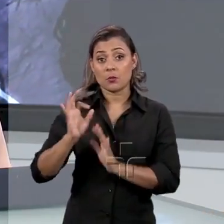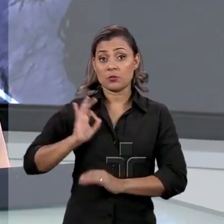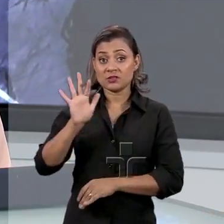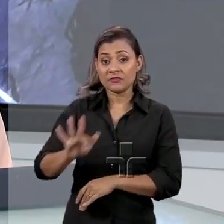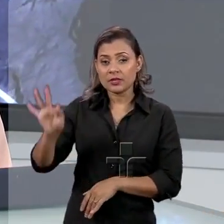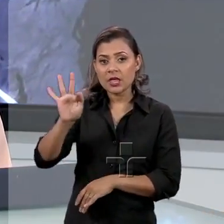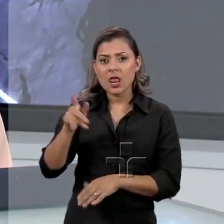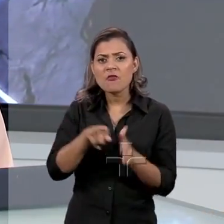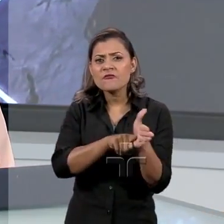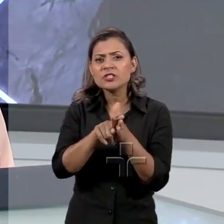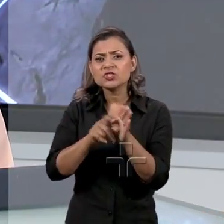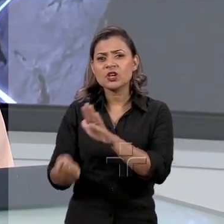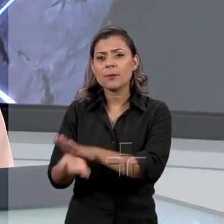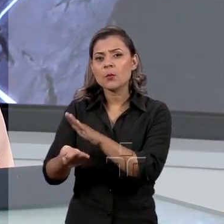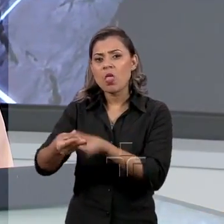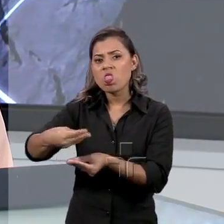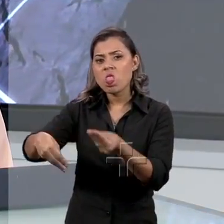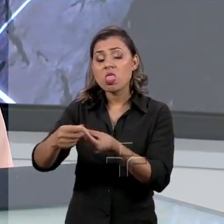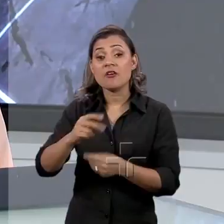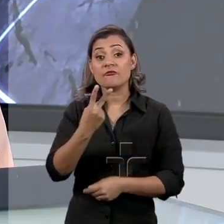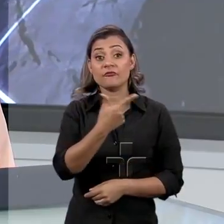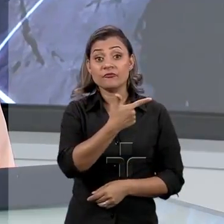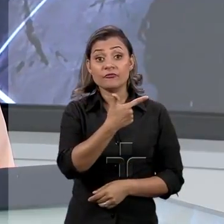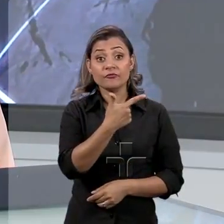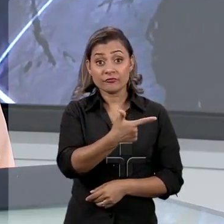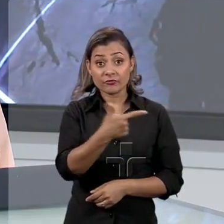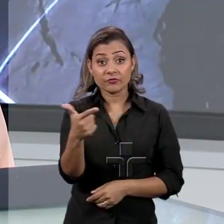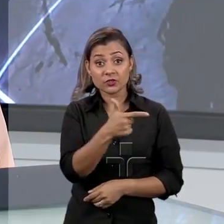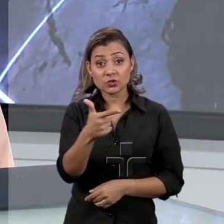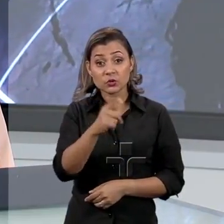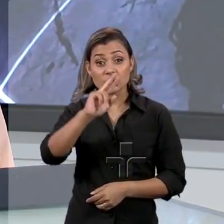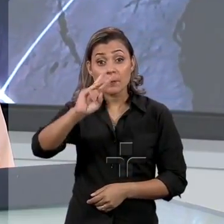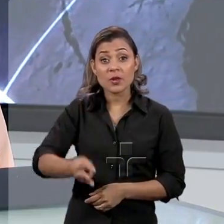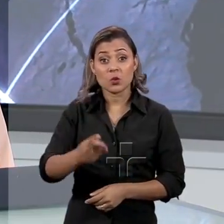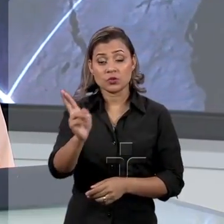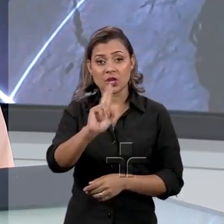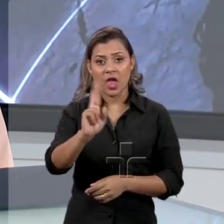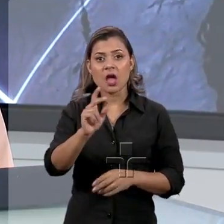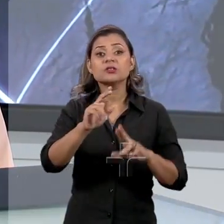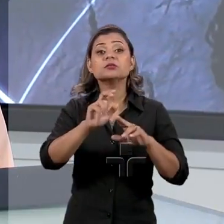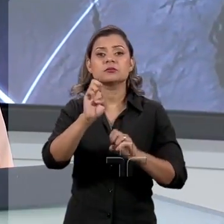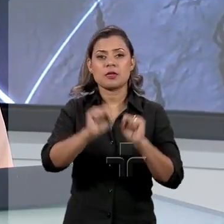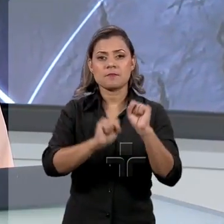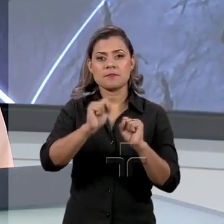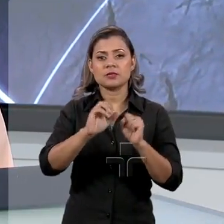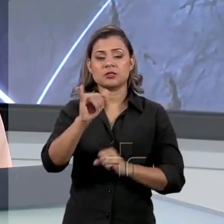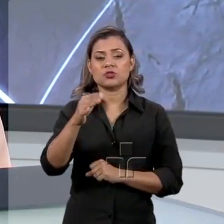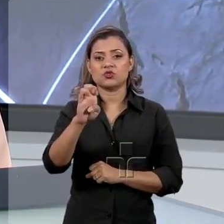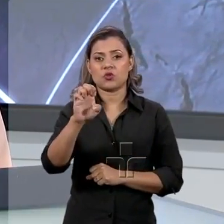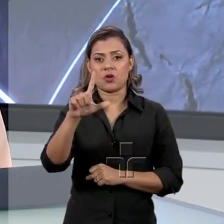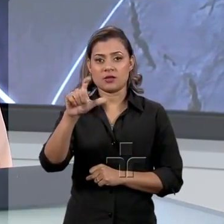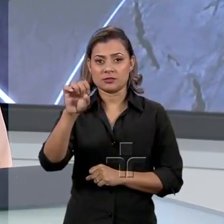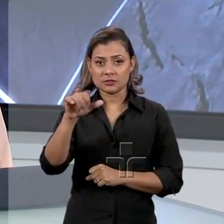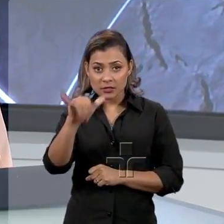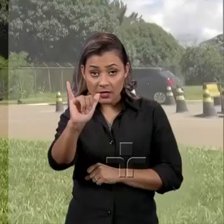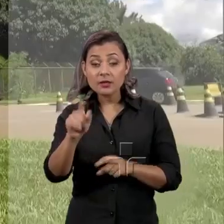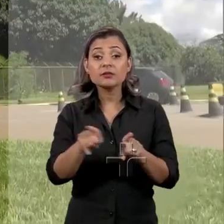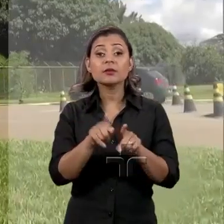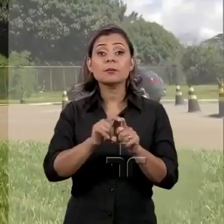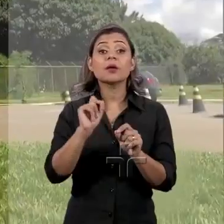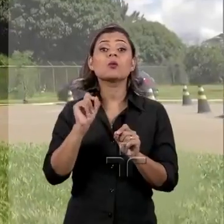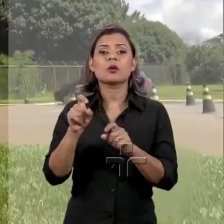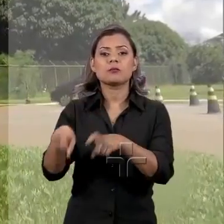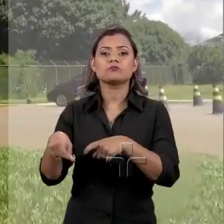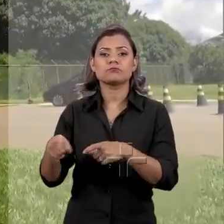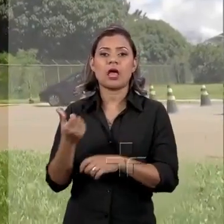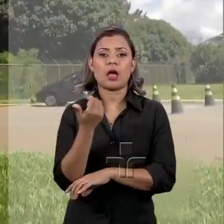pagamento de propina de 22 milhões de reais pelo empresário Joesley Batista a funcionários do Ministério da Agricultura.